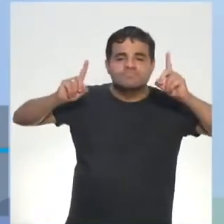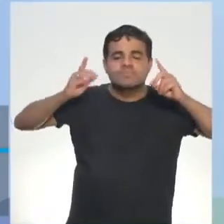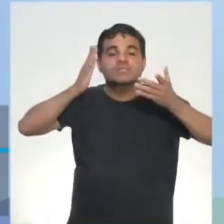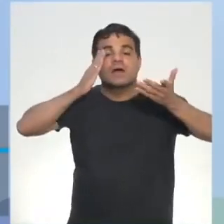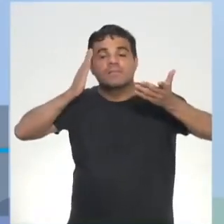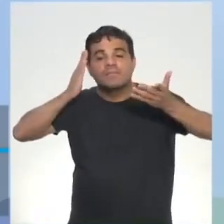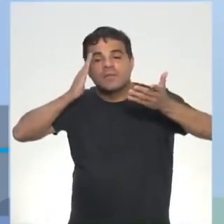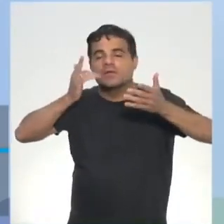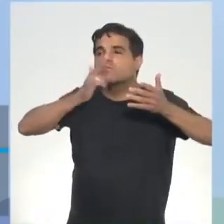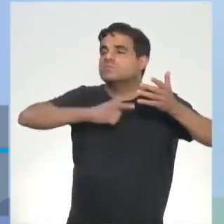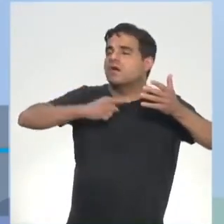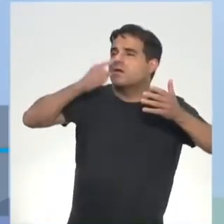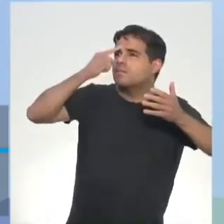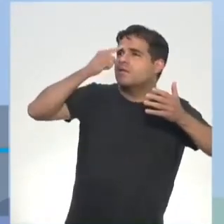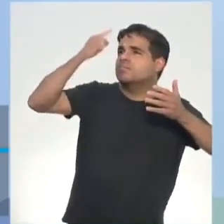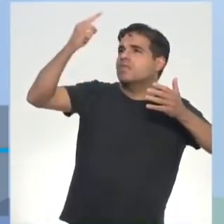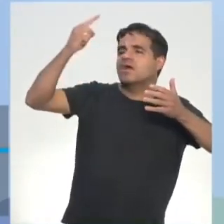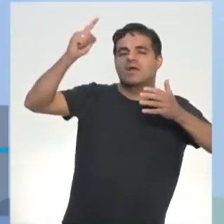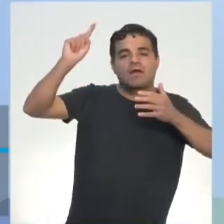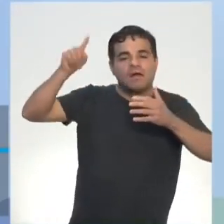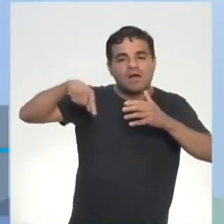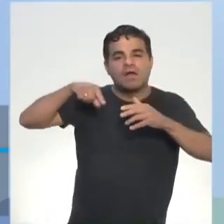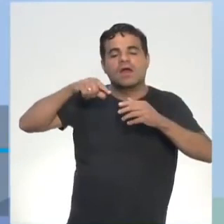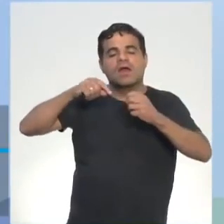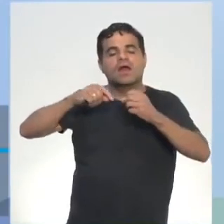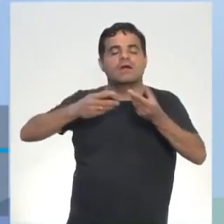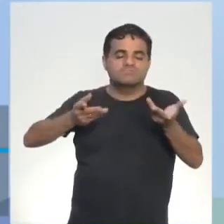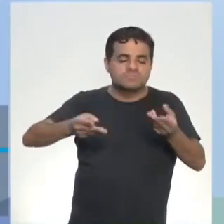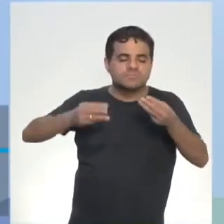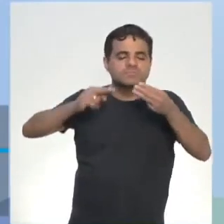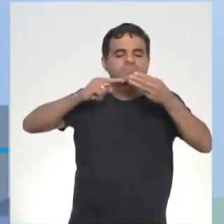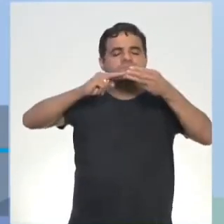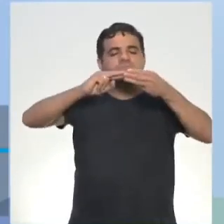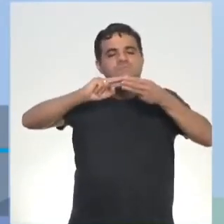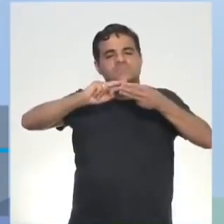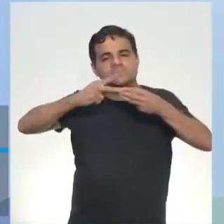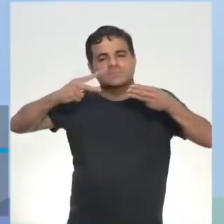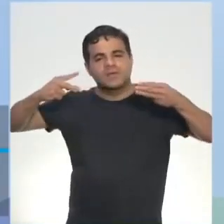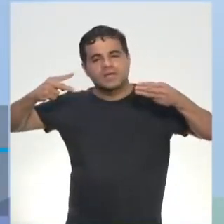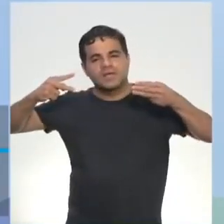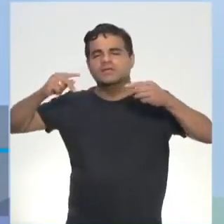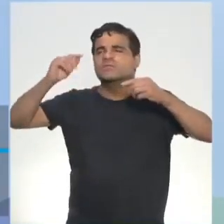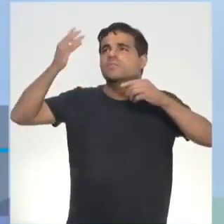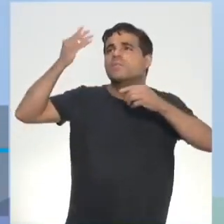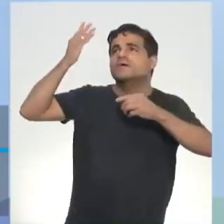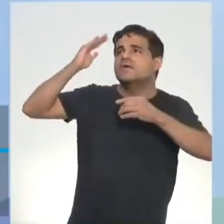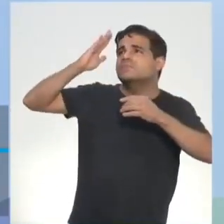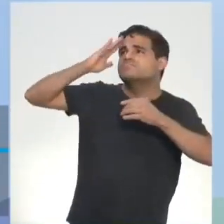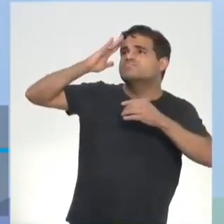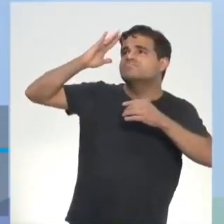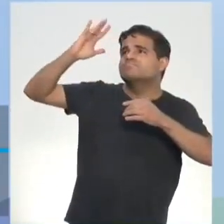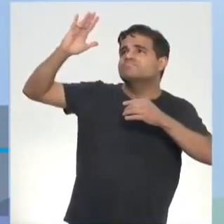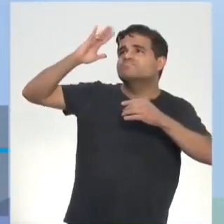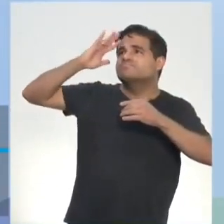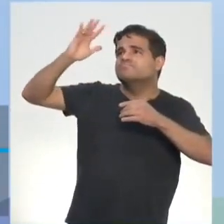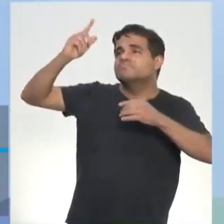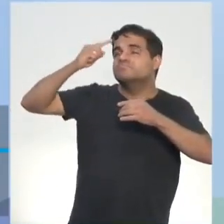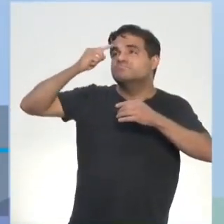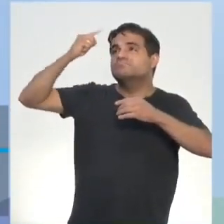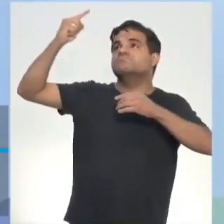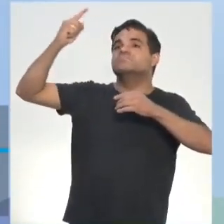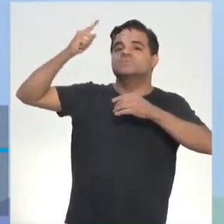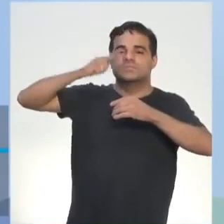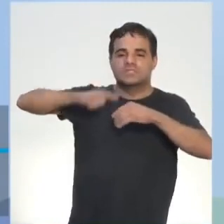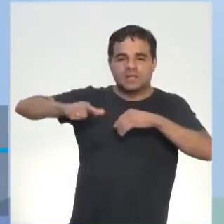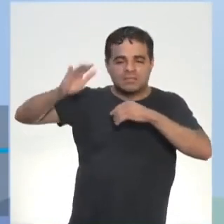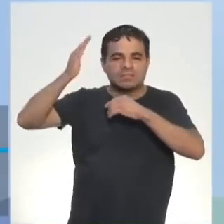gente conseguir aí ter uma ideia justamente do que Mendel pensou na época, né? E também para a gente conseguir